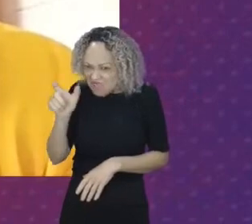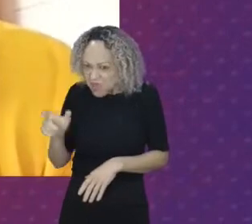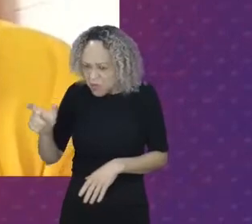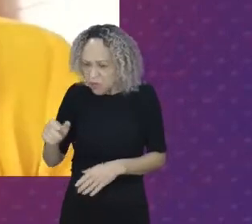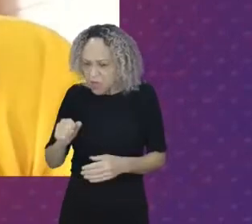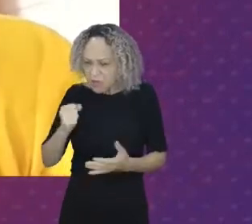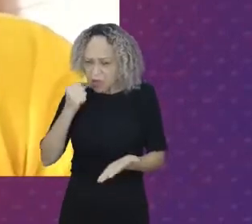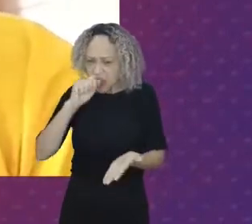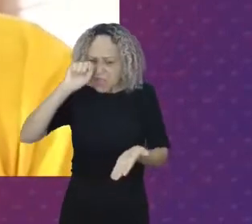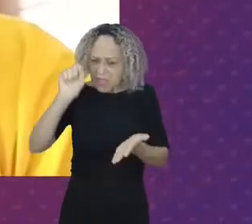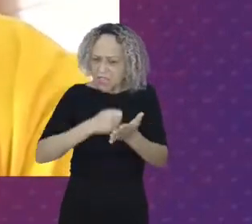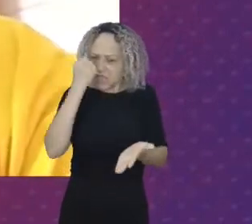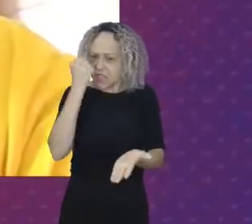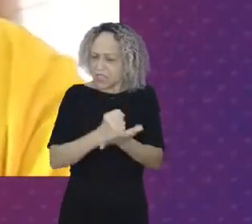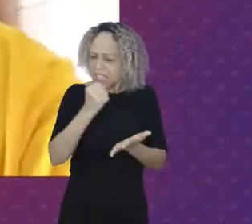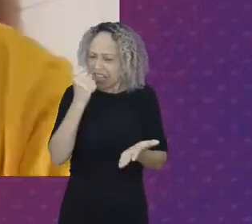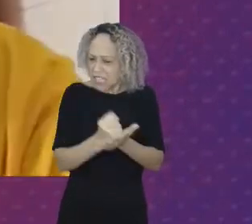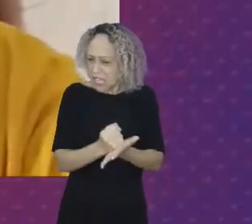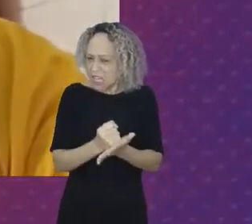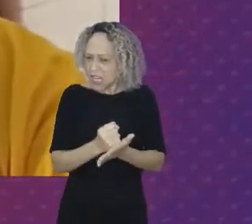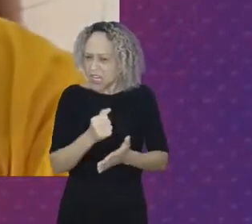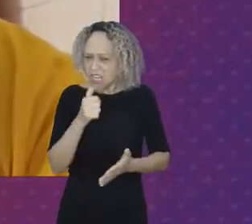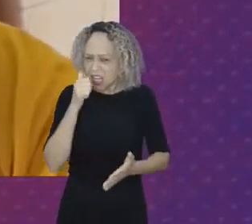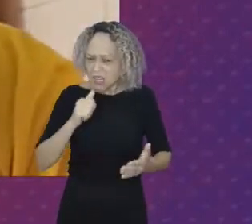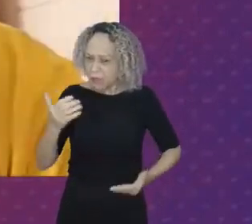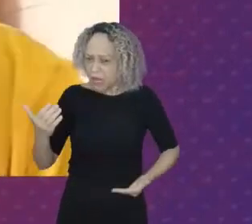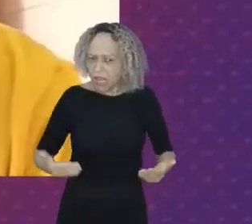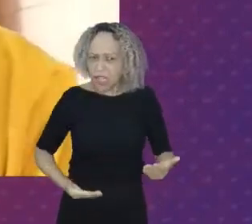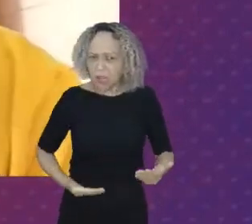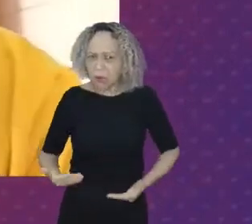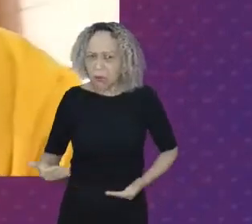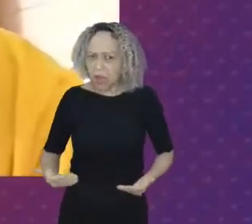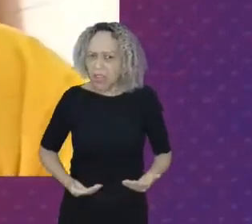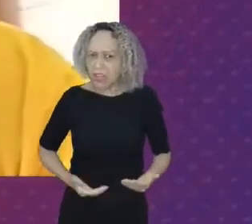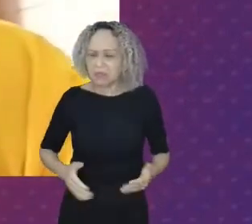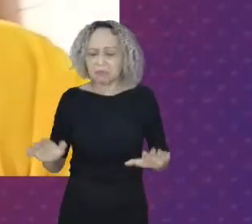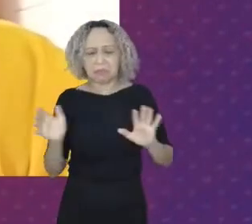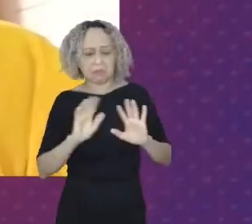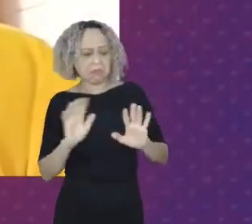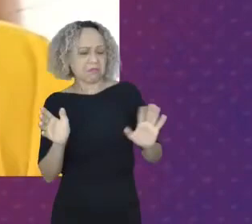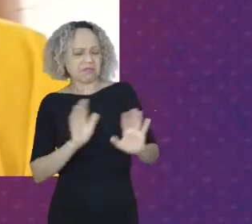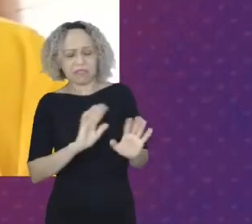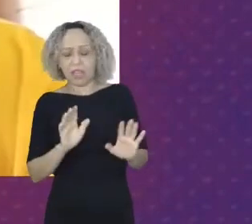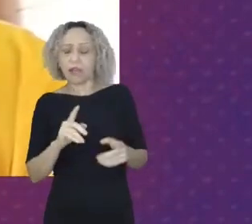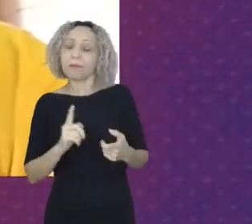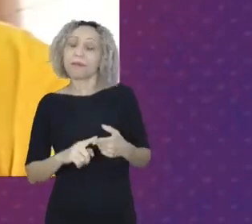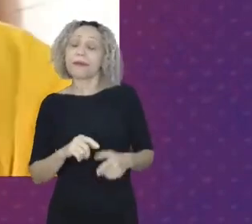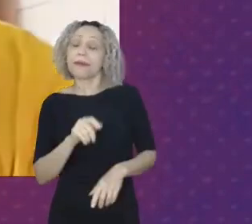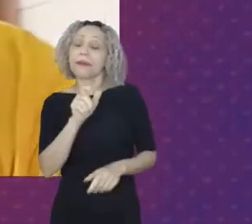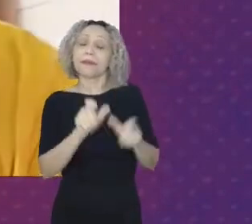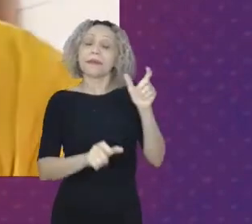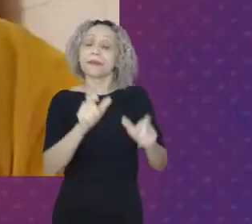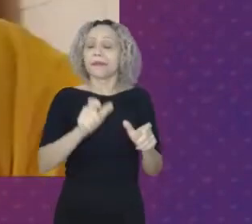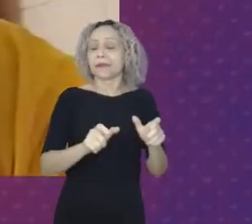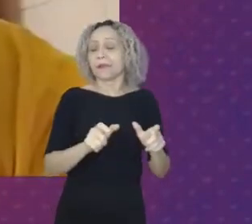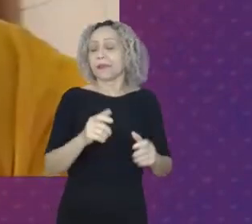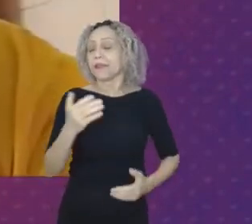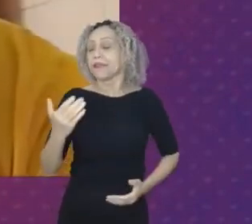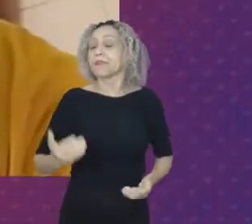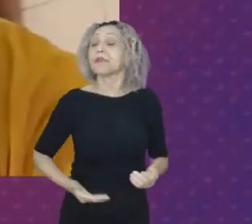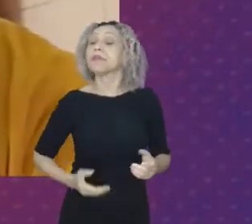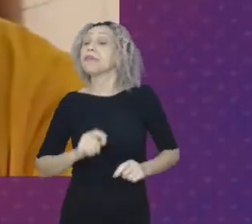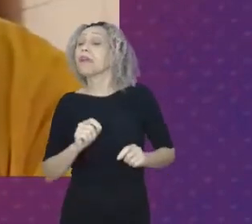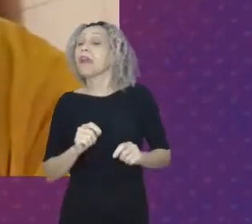doméstica. Muitas vão ter que se virar na vida fácil, ou seja, dizendo que as trabalhadoras domésticas teriam que ir para